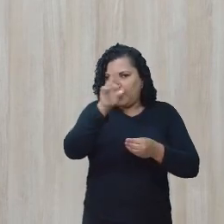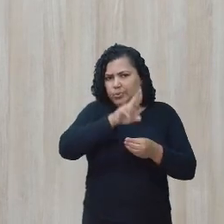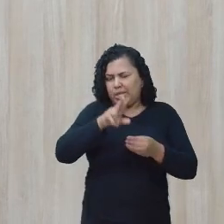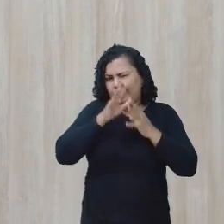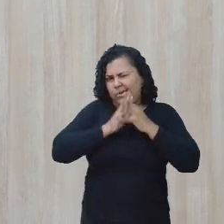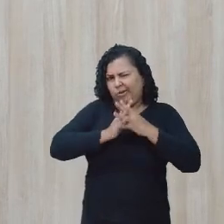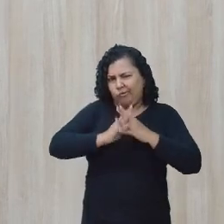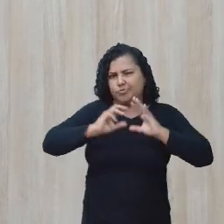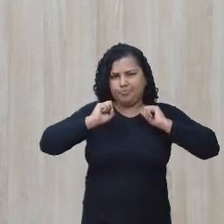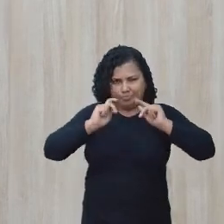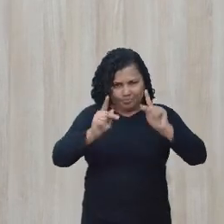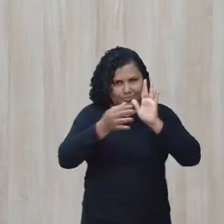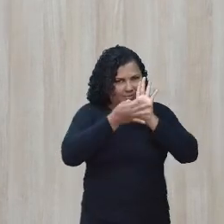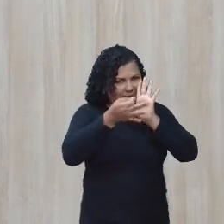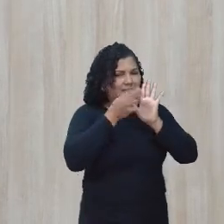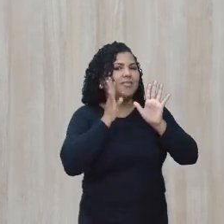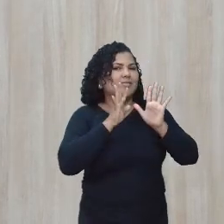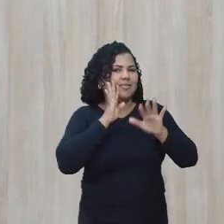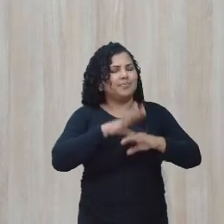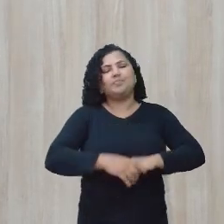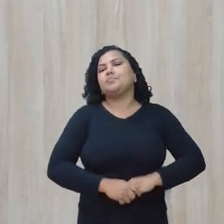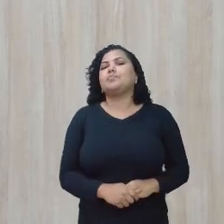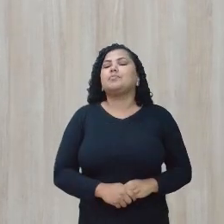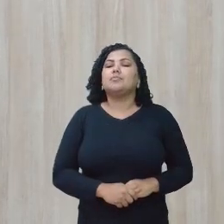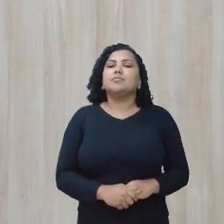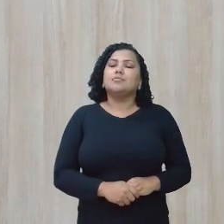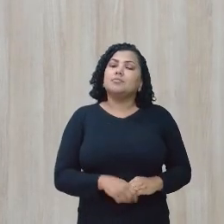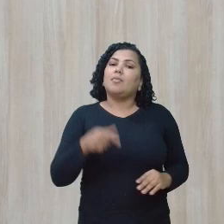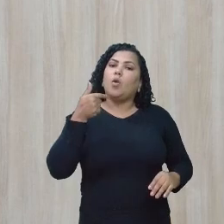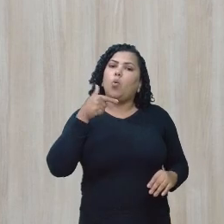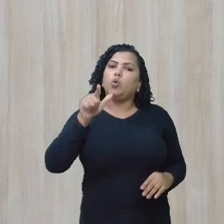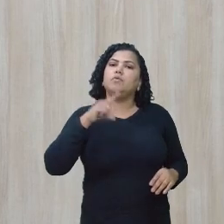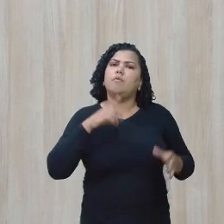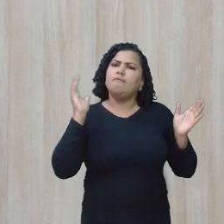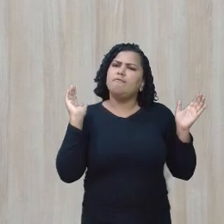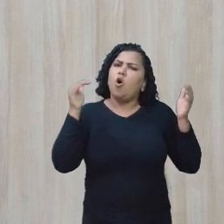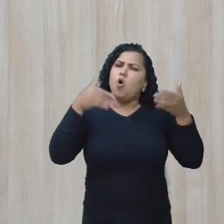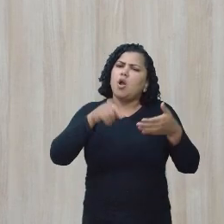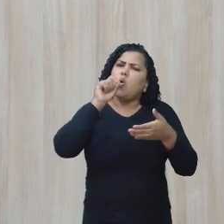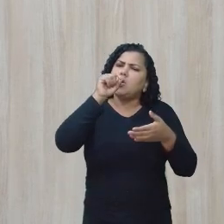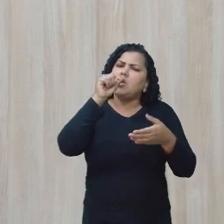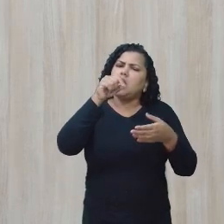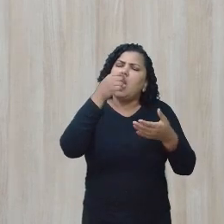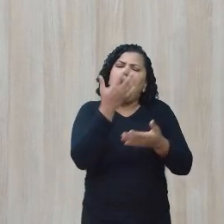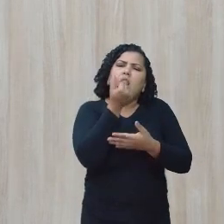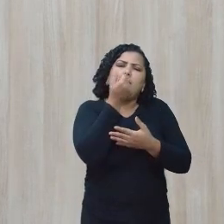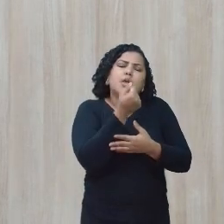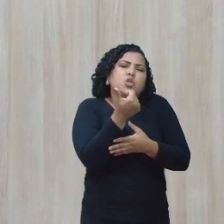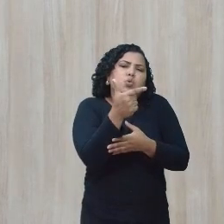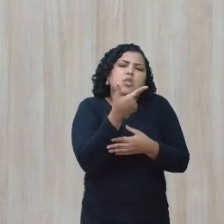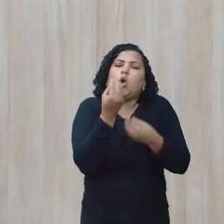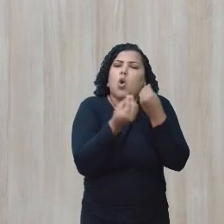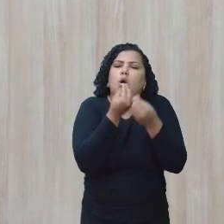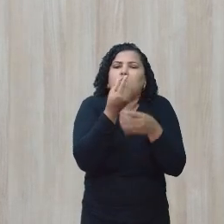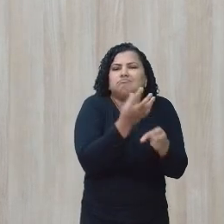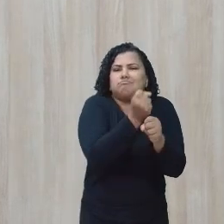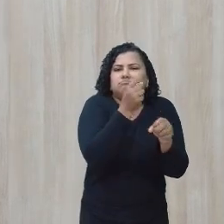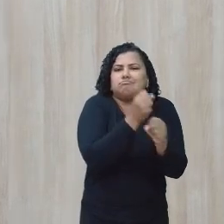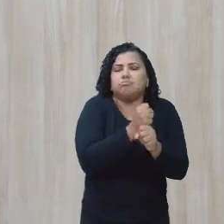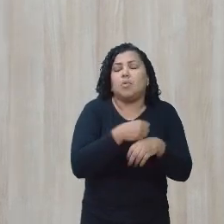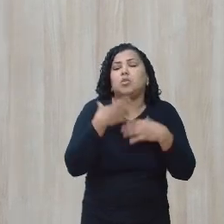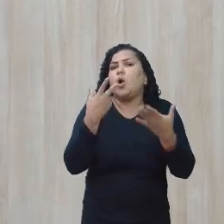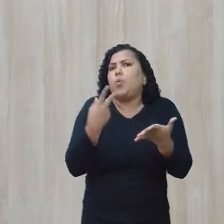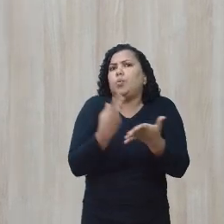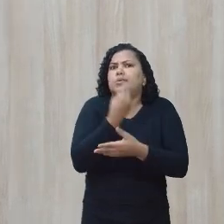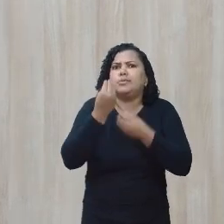Uma dica muito bacana. Depois, ó, vamos agora concentrar nos incontáveis, certo? O que é que vai acontecer